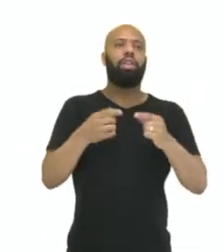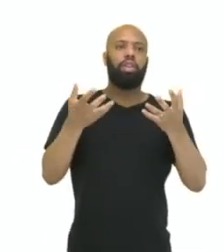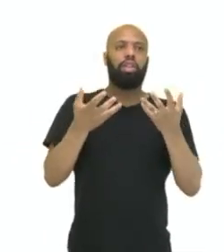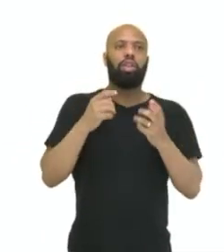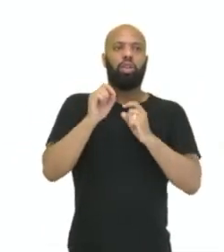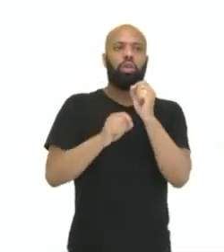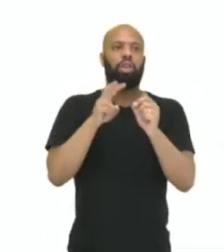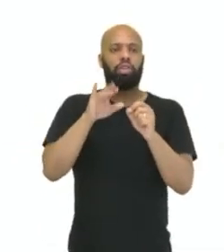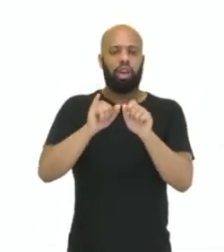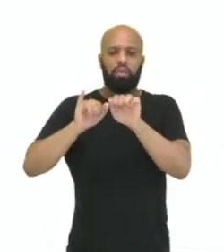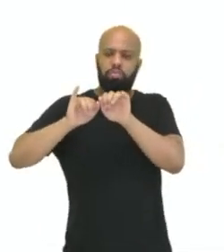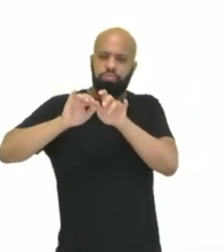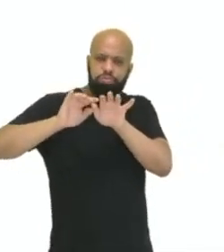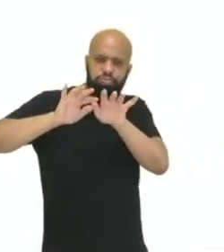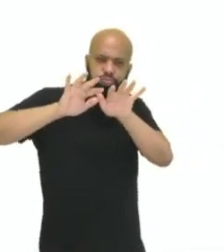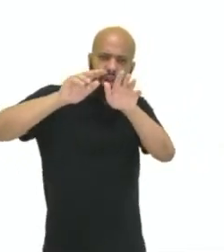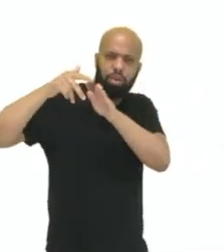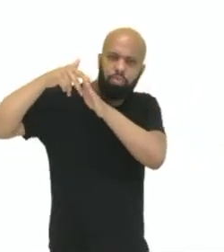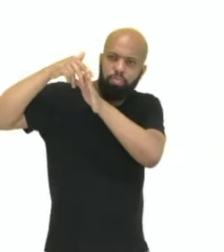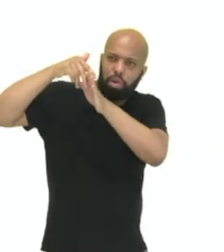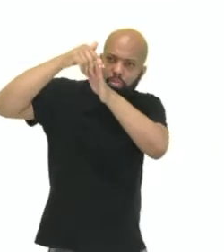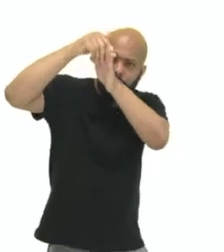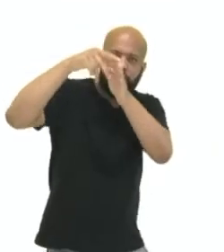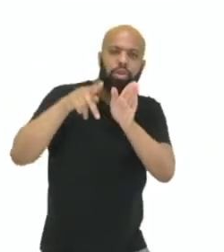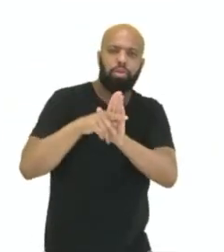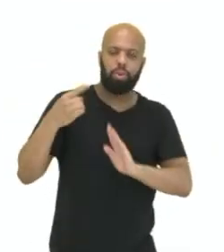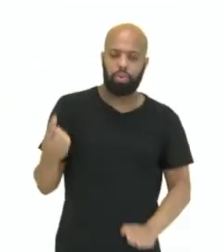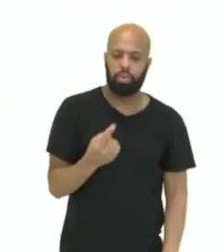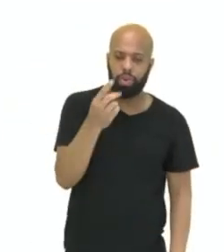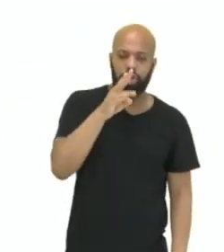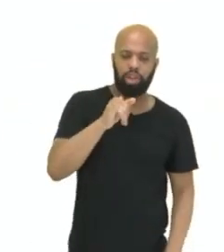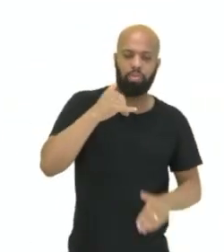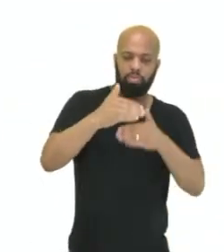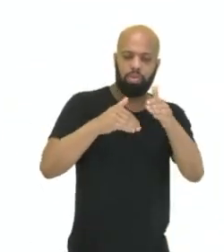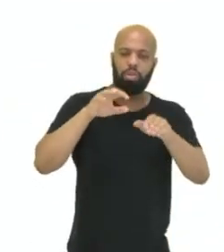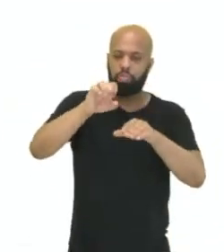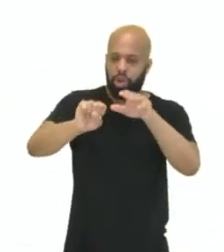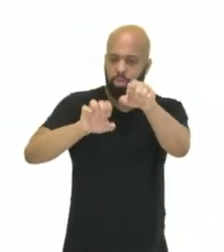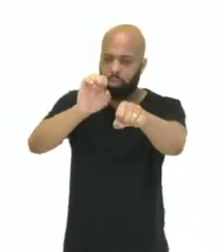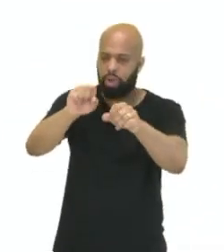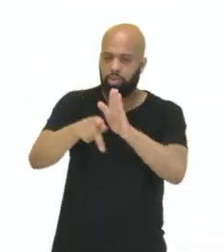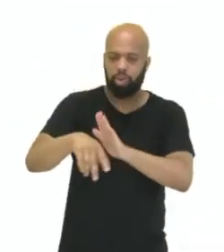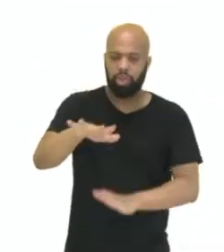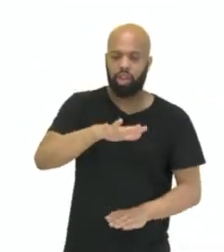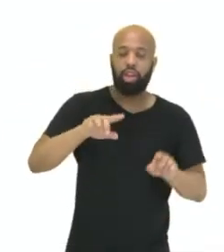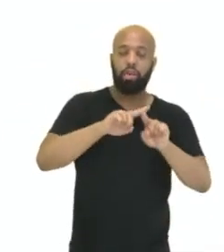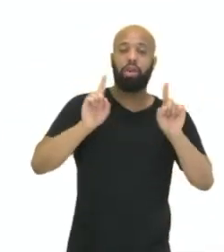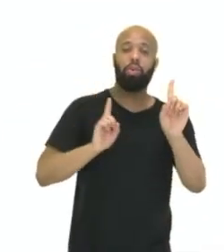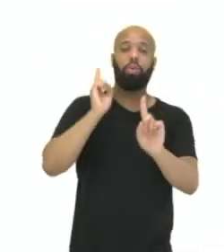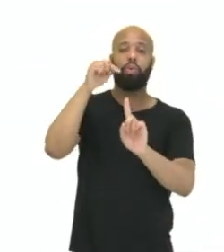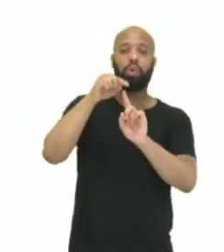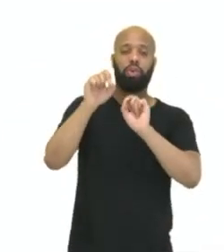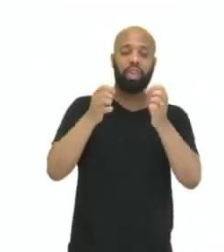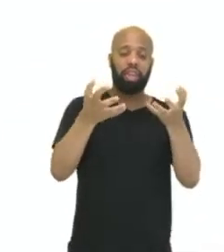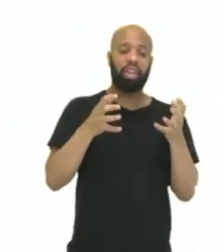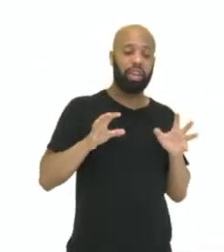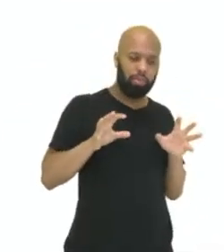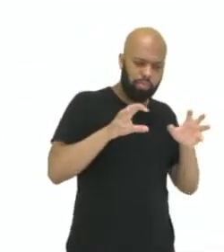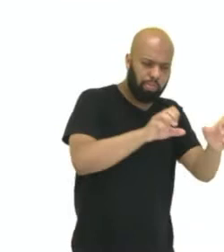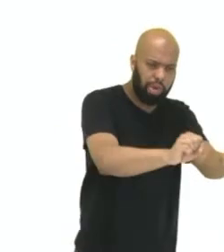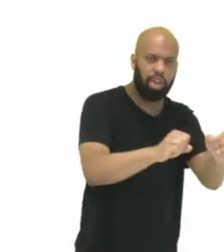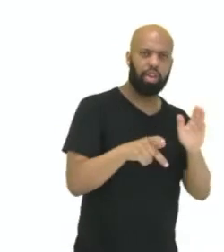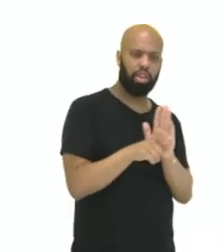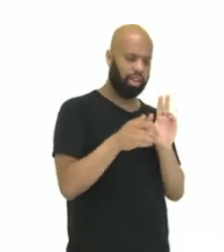vão avançando para o interior e desenvolvendo, claro, a ocupação dessas áreas, mas a intenção era capturar indígenas